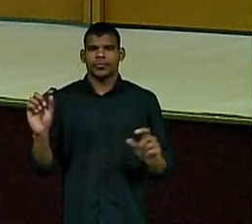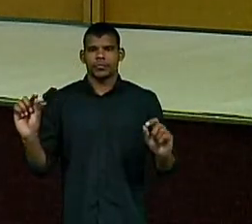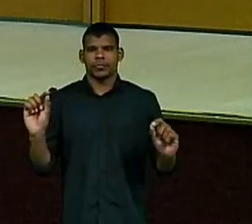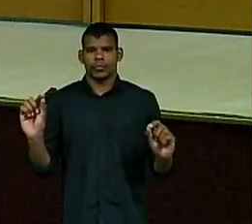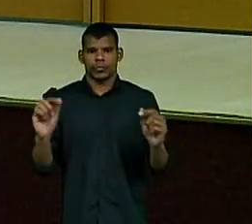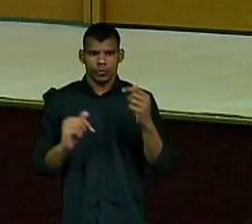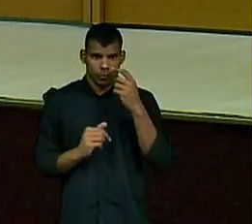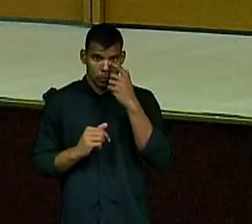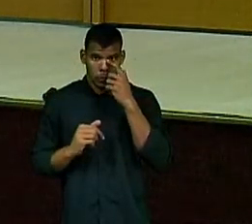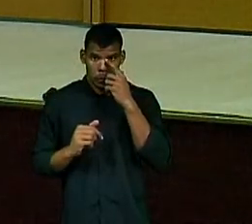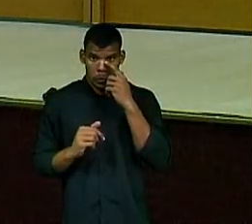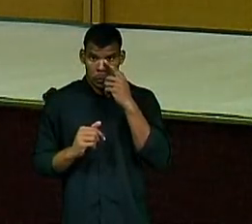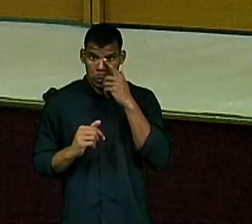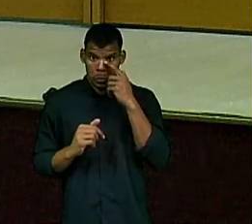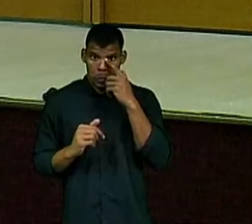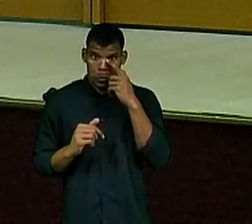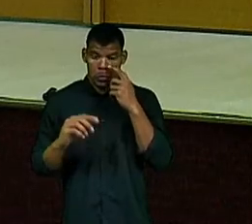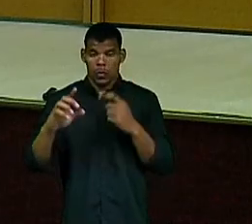só o